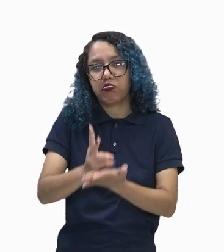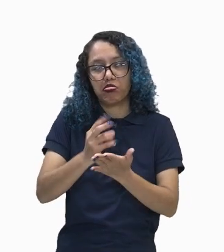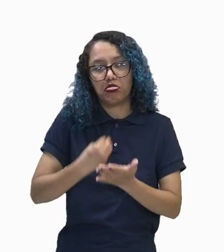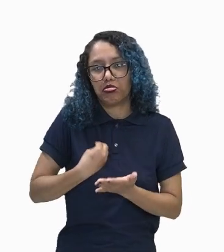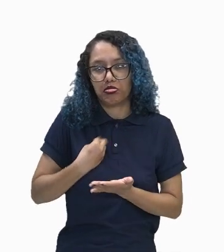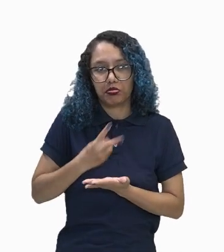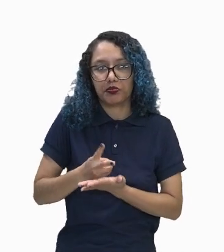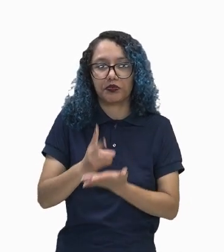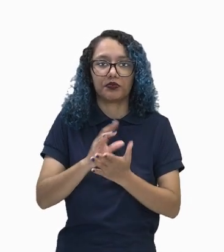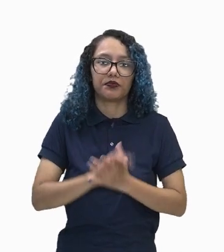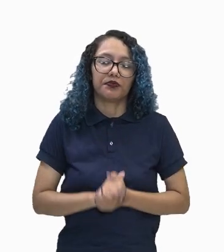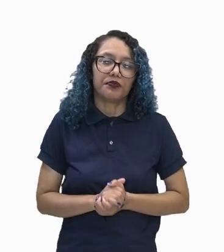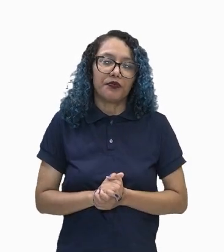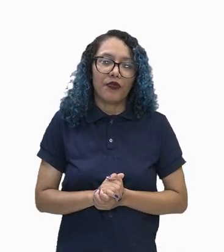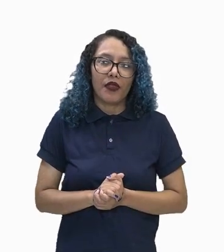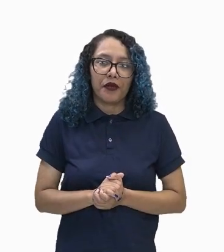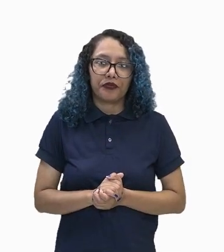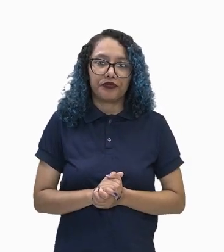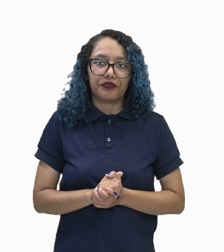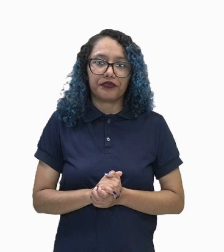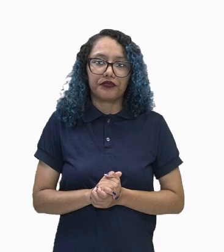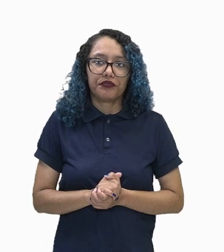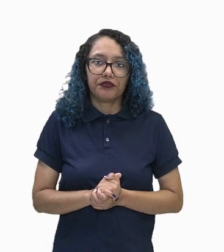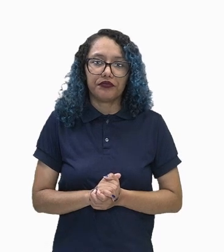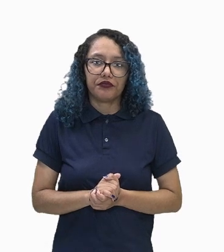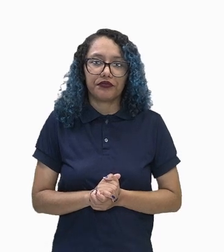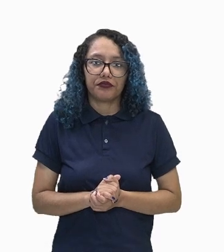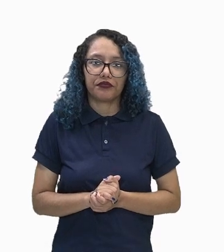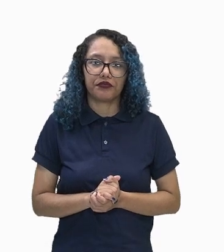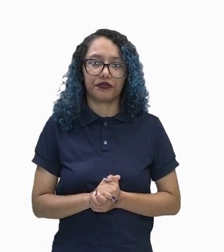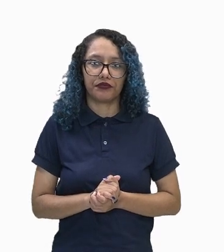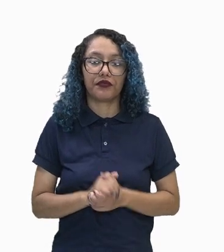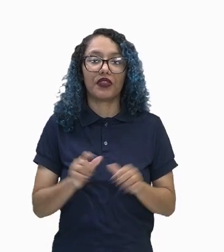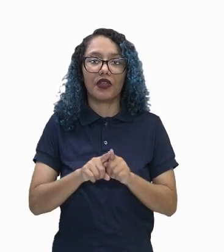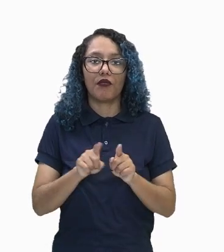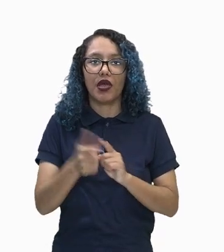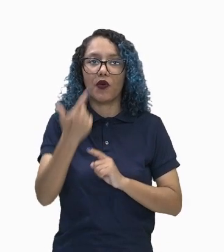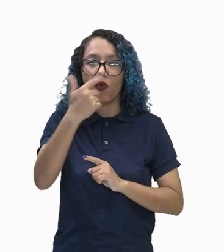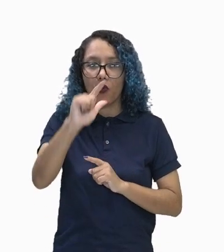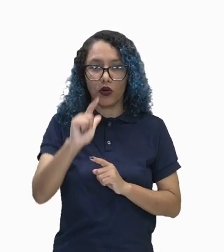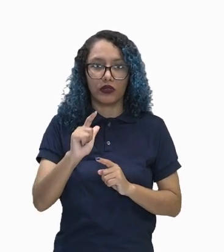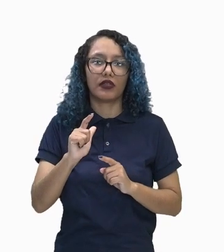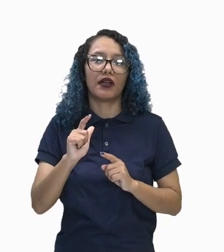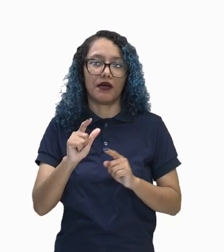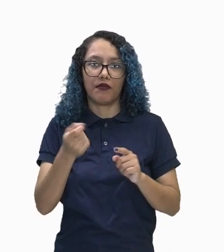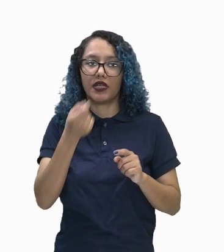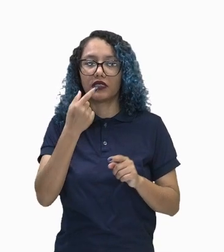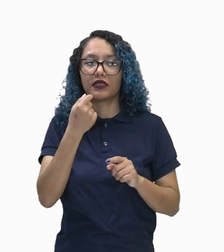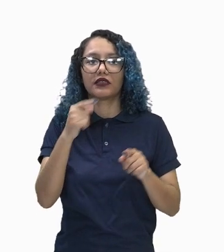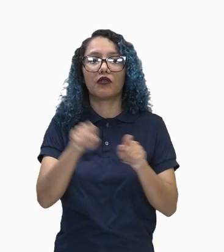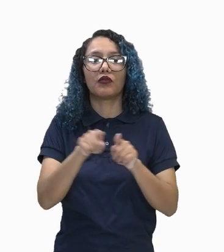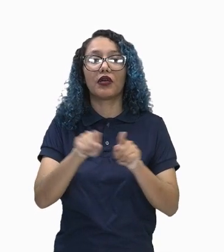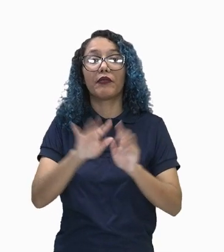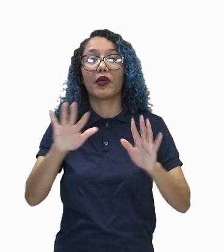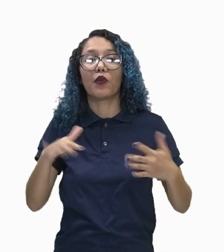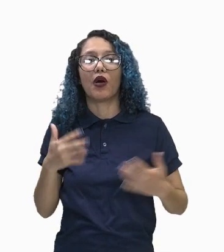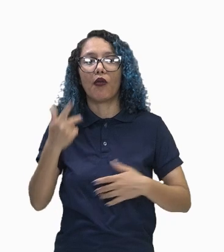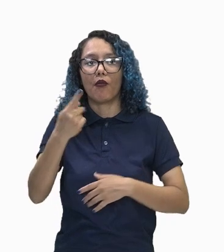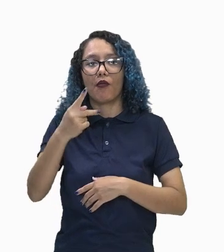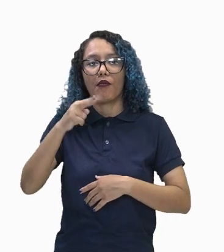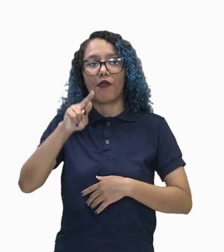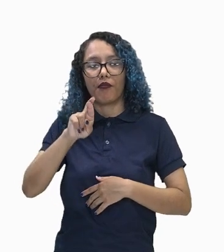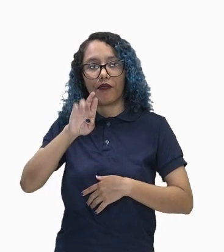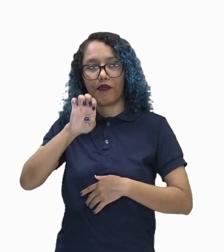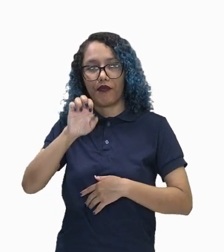A outra medicação que é feita é a PrEP. O que é a PrEP?